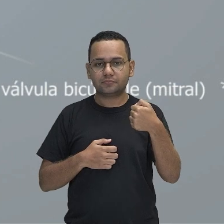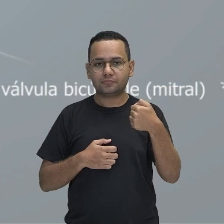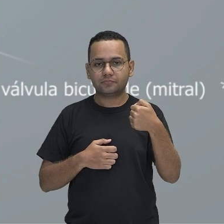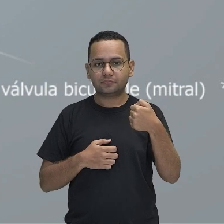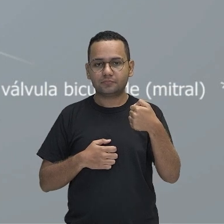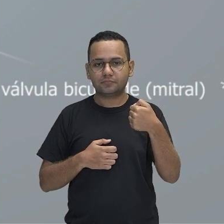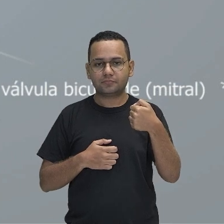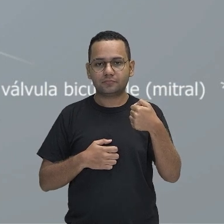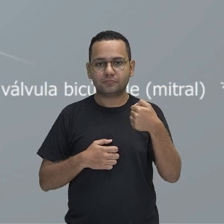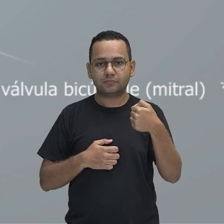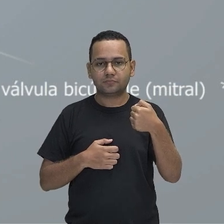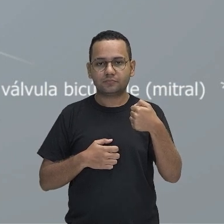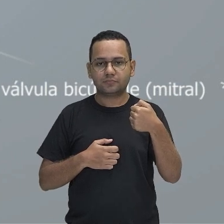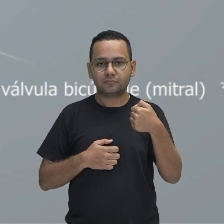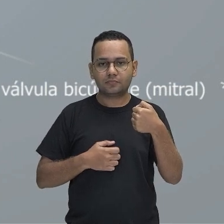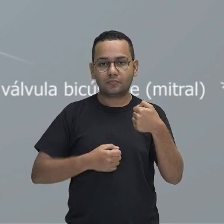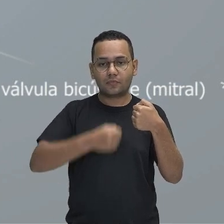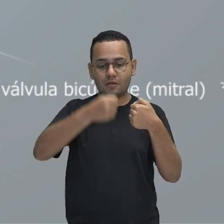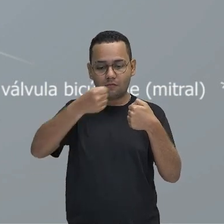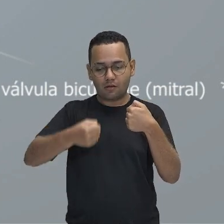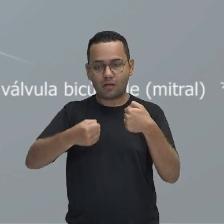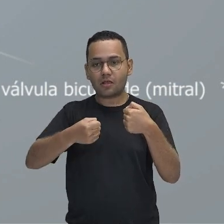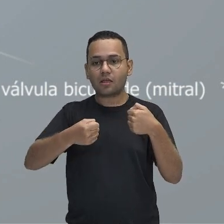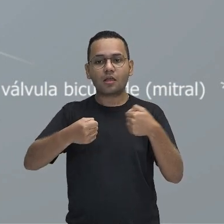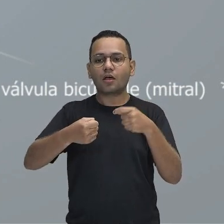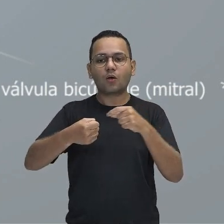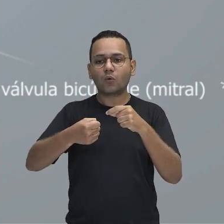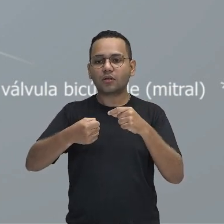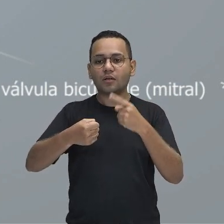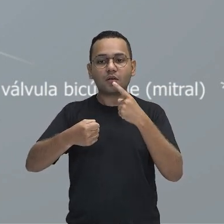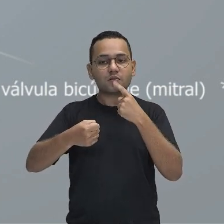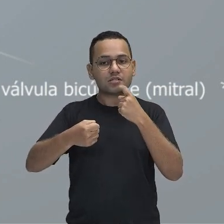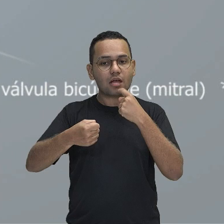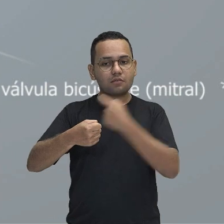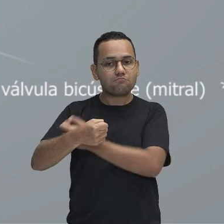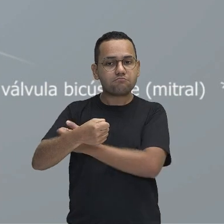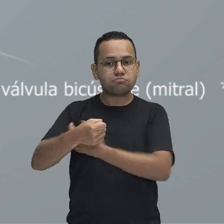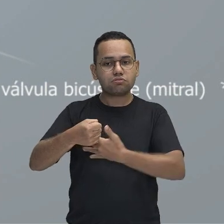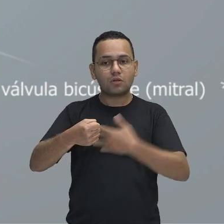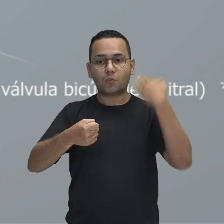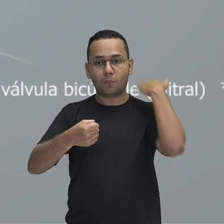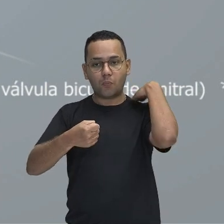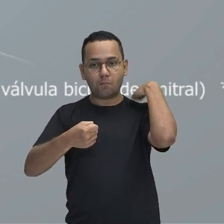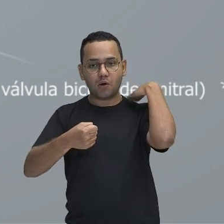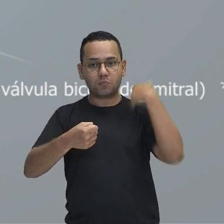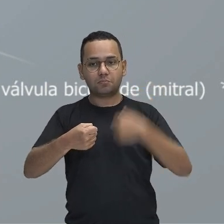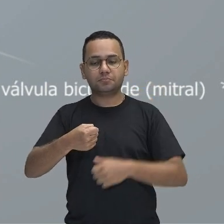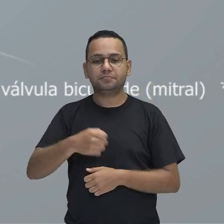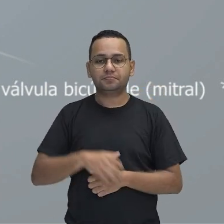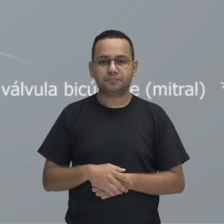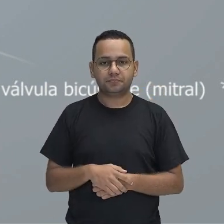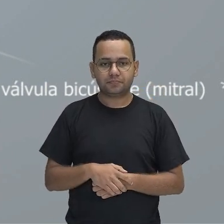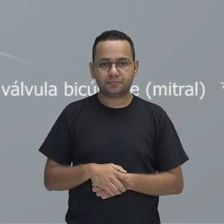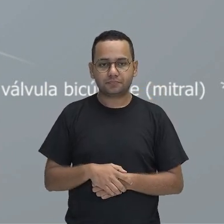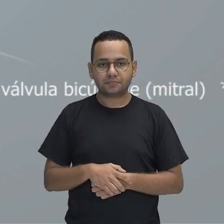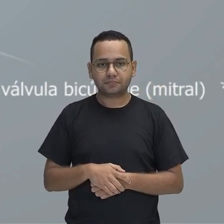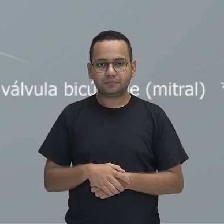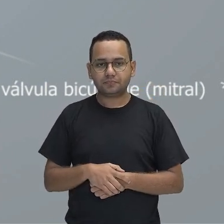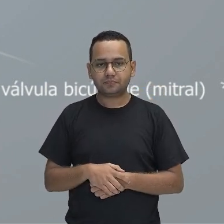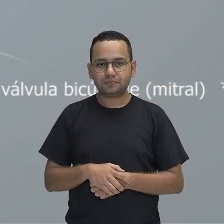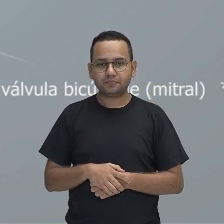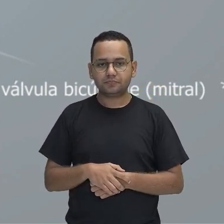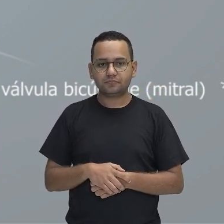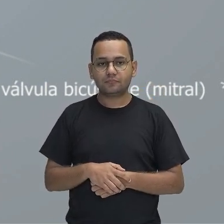temos o sangue que está vindo do nosso pulmão. Então, aqui, observem que nós temos